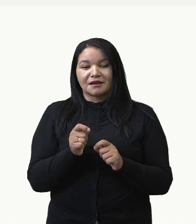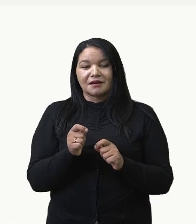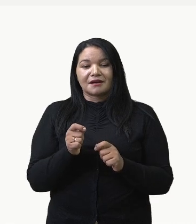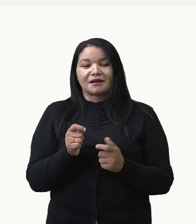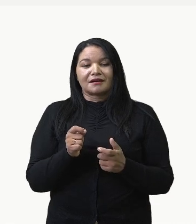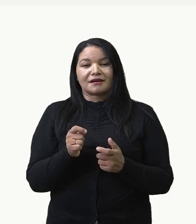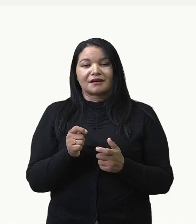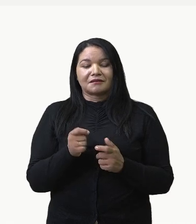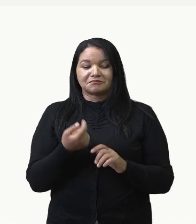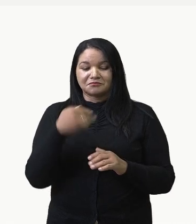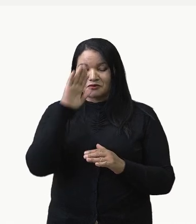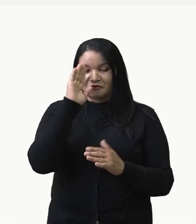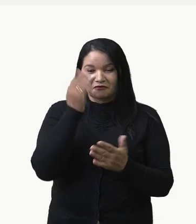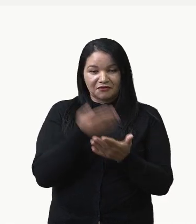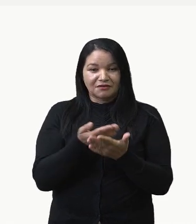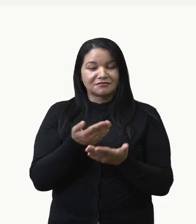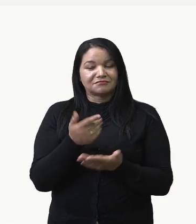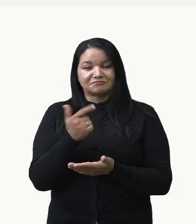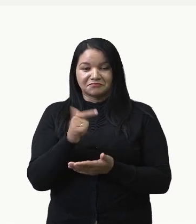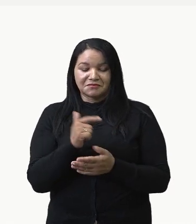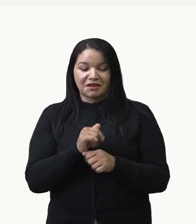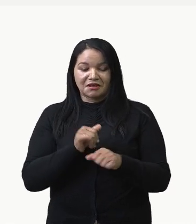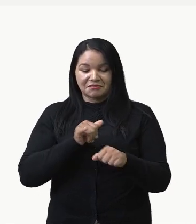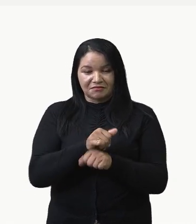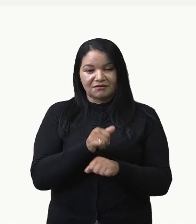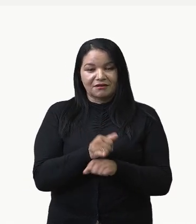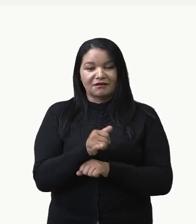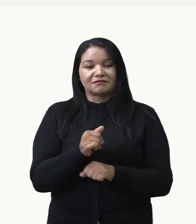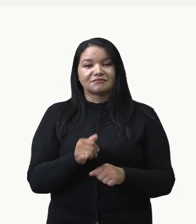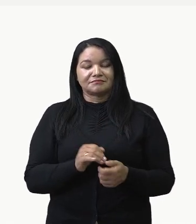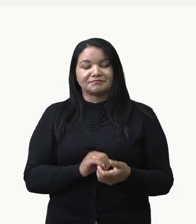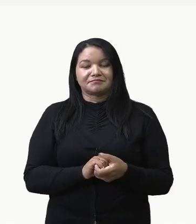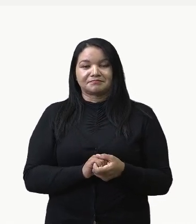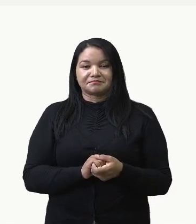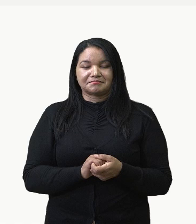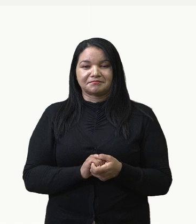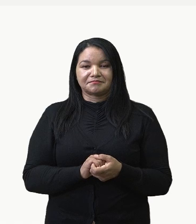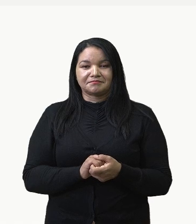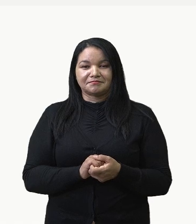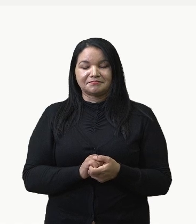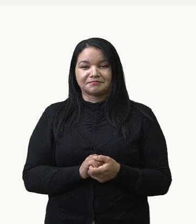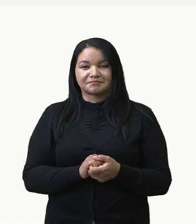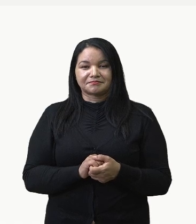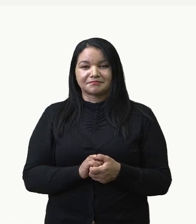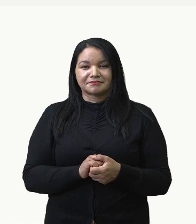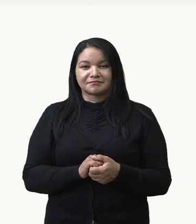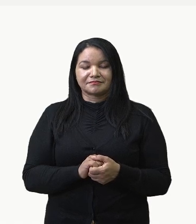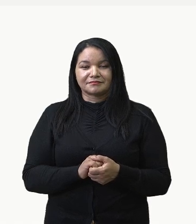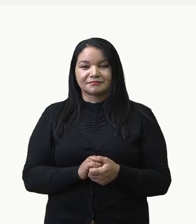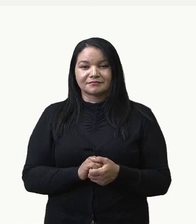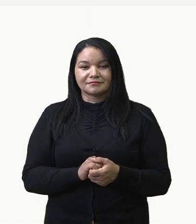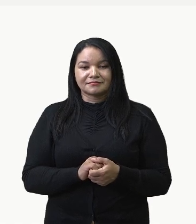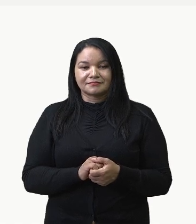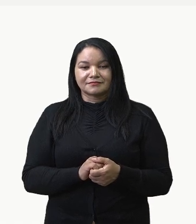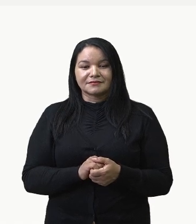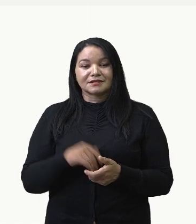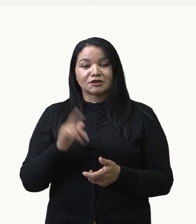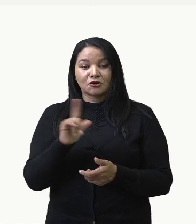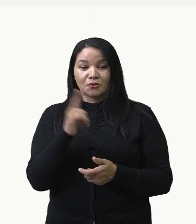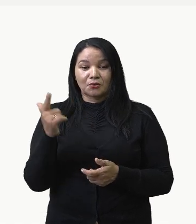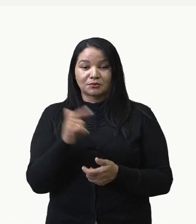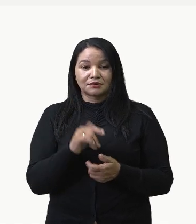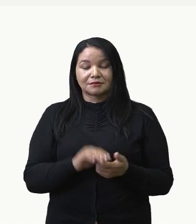confiança Persona assim é o rulho El cerdo ou